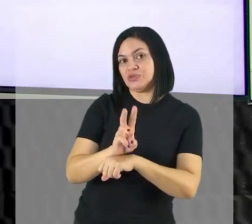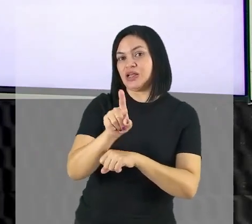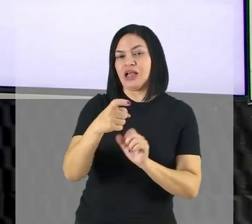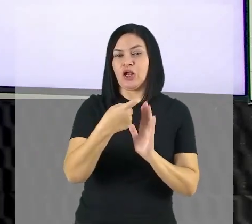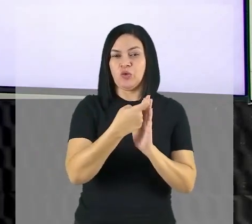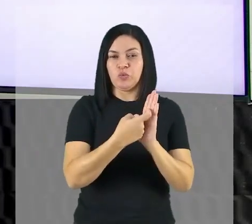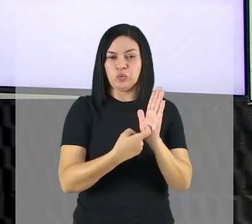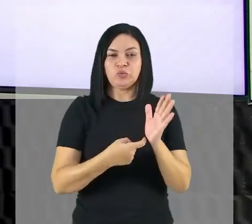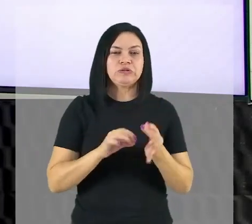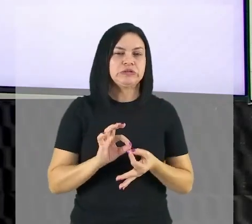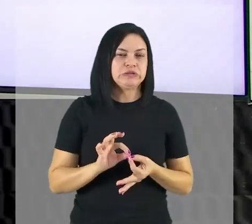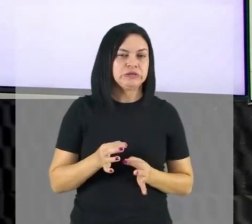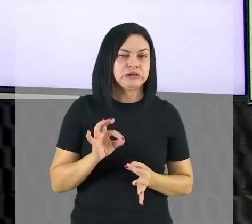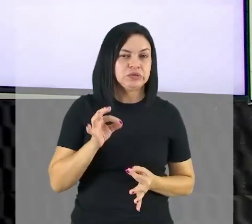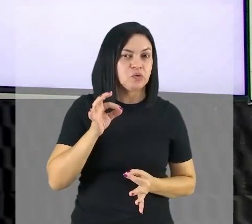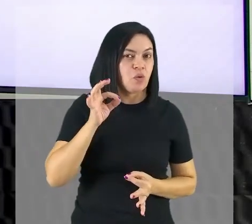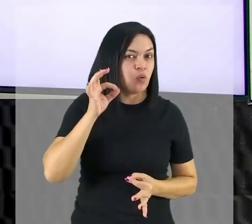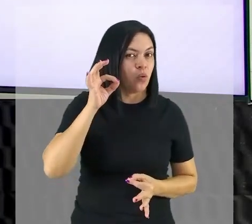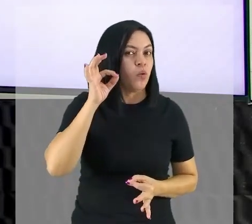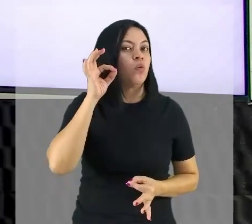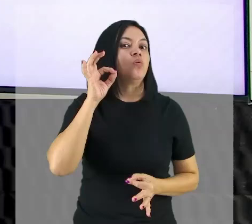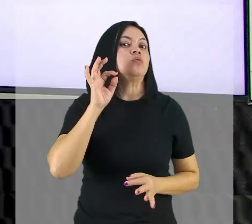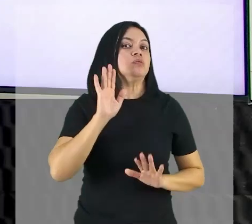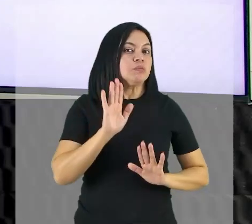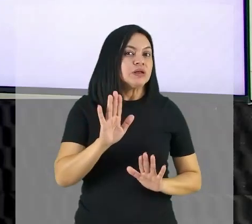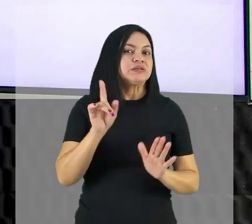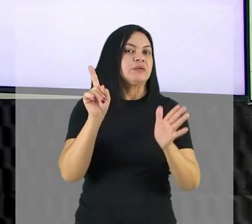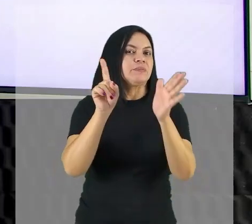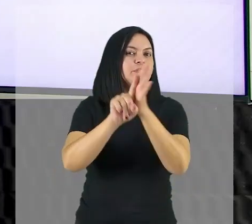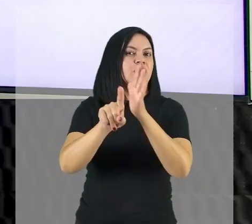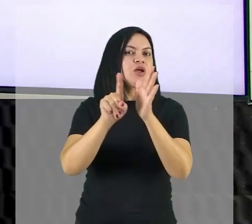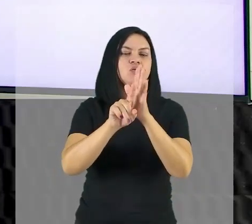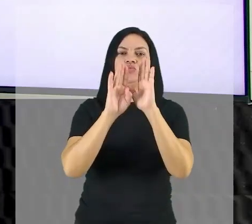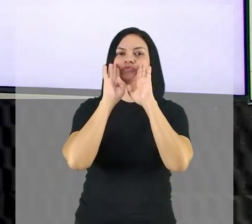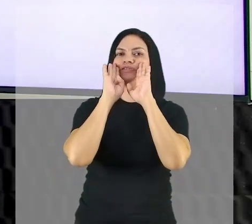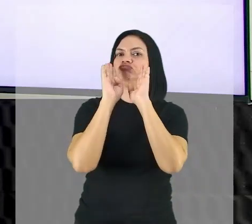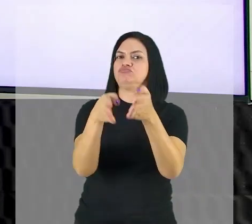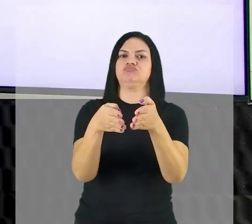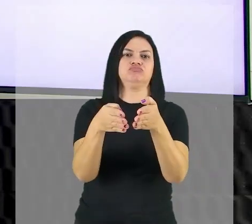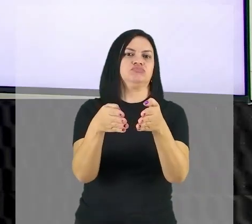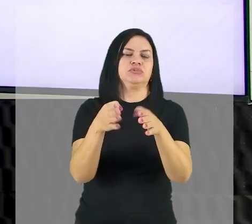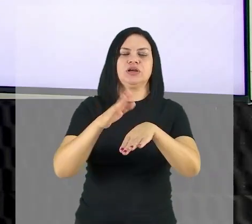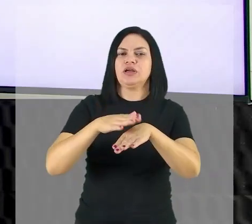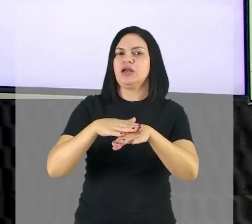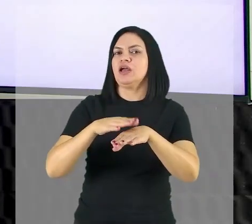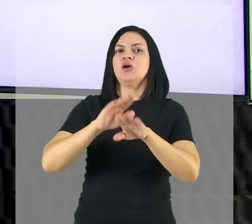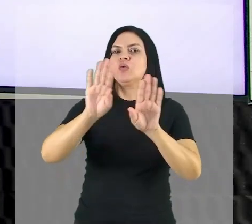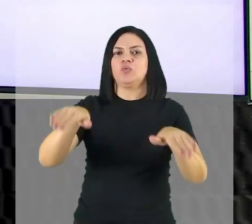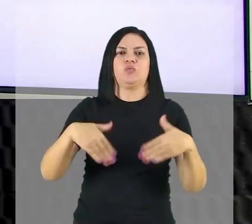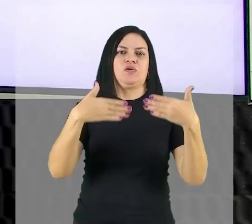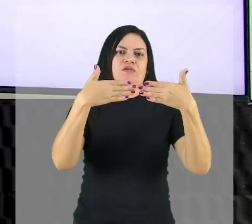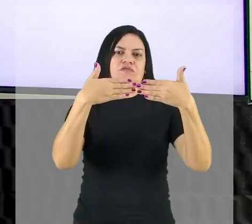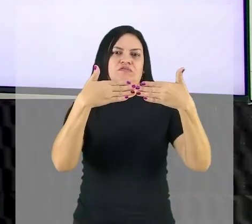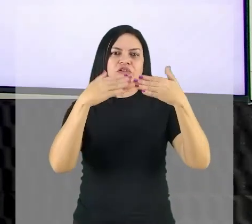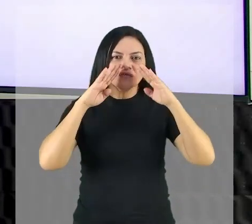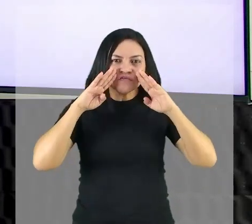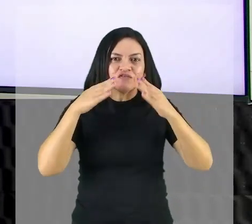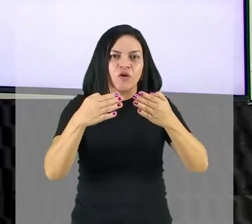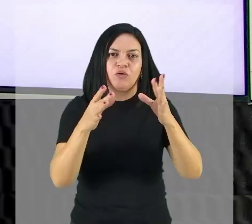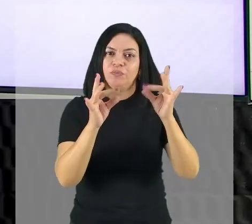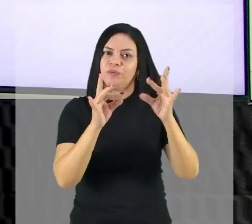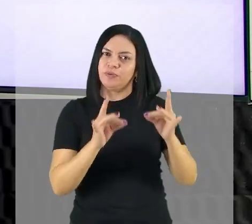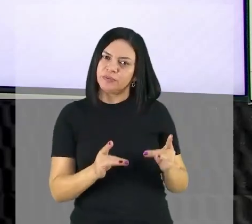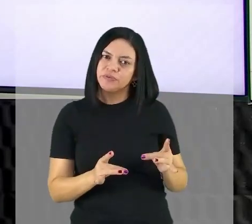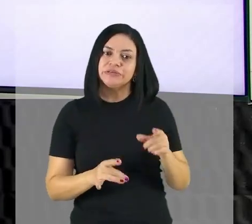texto maior, um texto mais longo, mas a pergunta, ela é direcionada. Ela é uma pergunta voltada para um foco